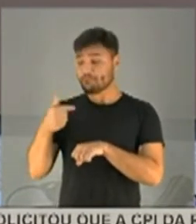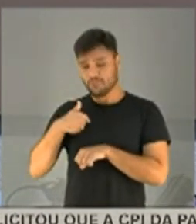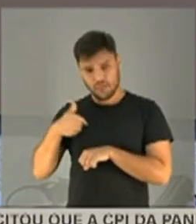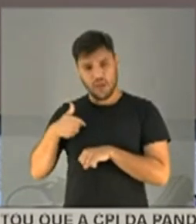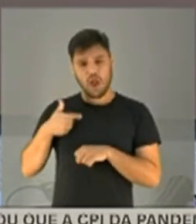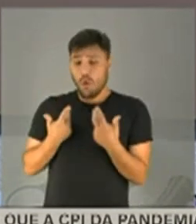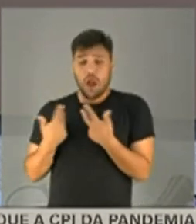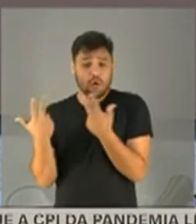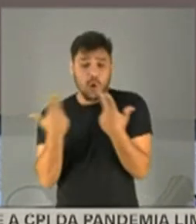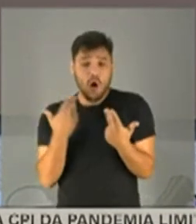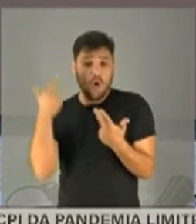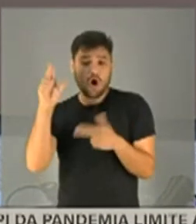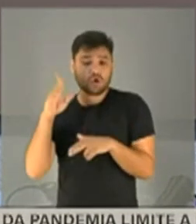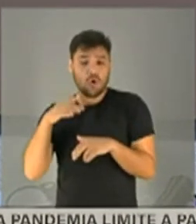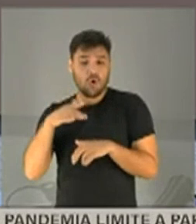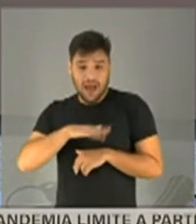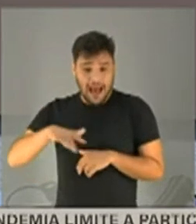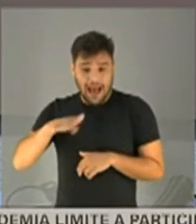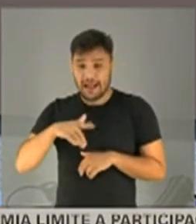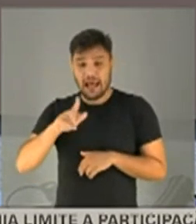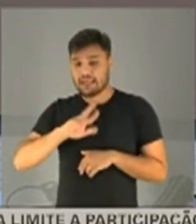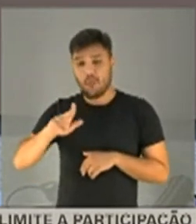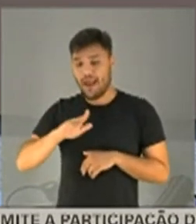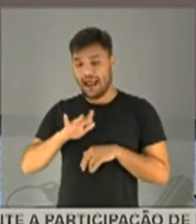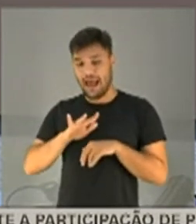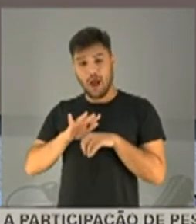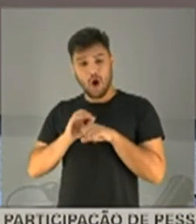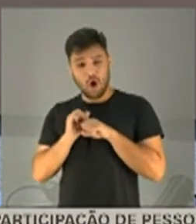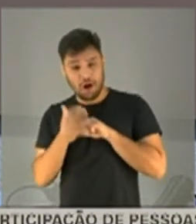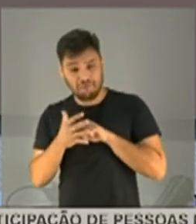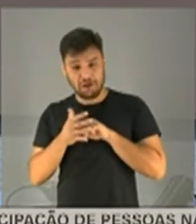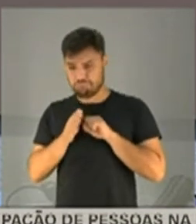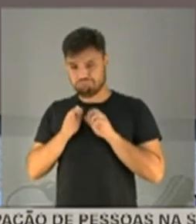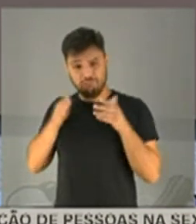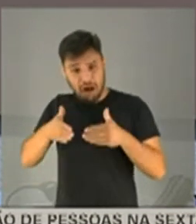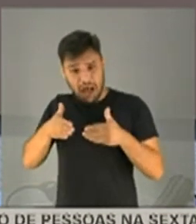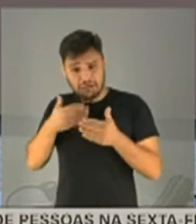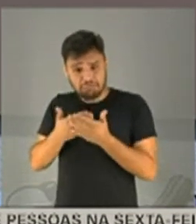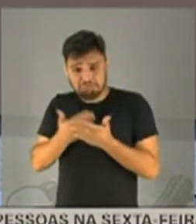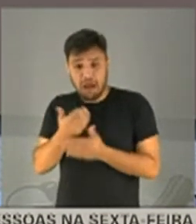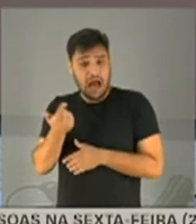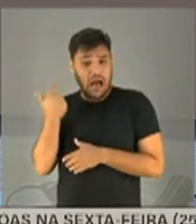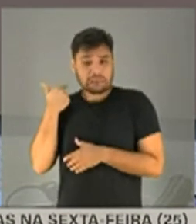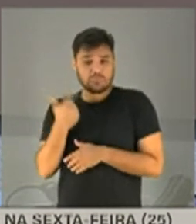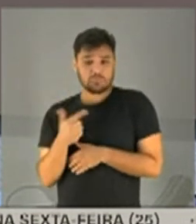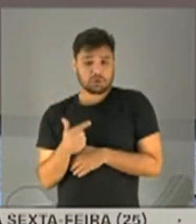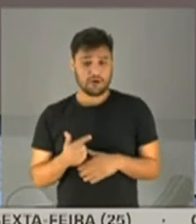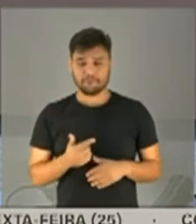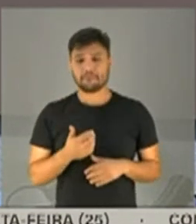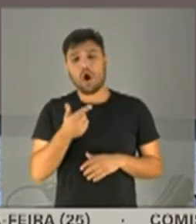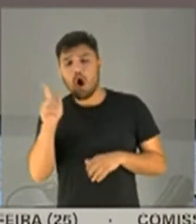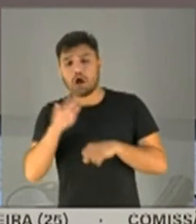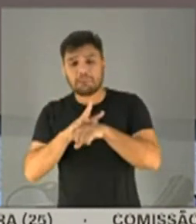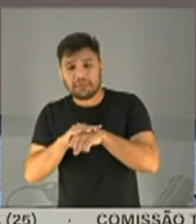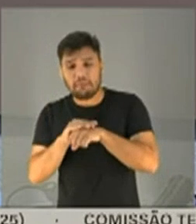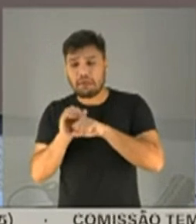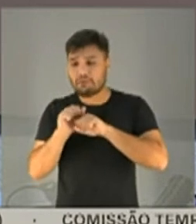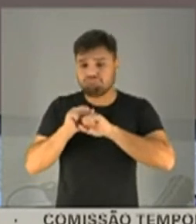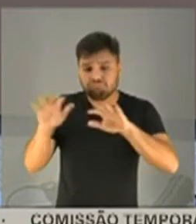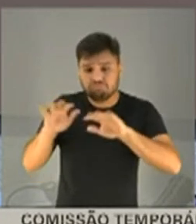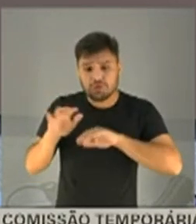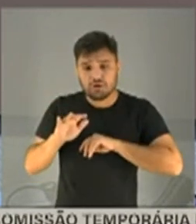do mundo até 2020, eu não era especialista em coronavírus. Não existia Covid-19. Mas em outra epidemia teve, não? Enfrentou